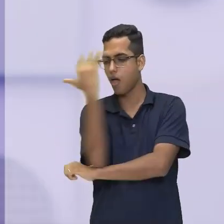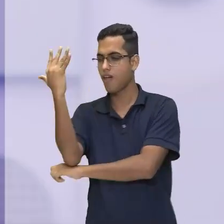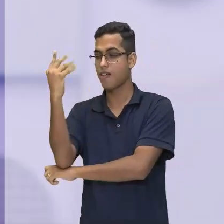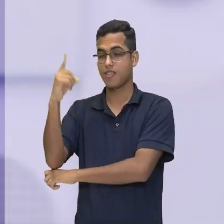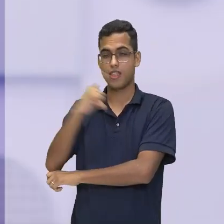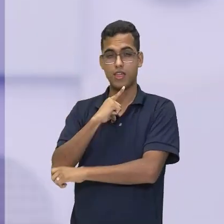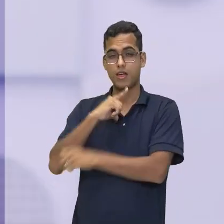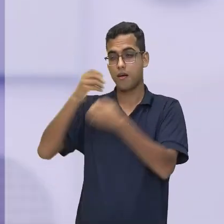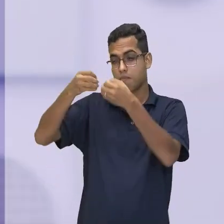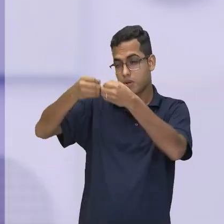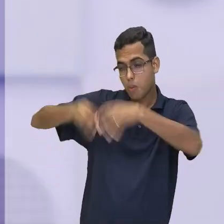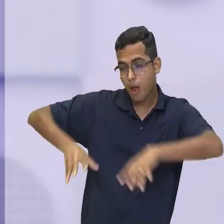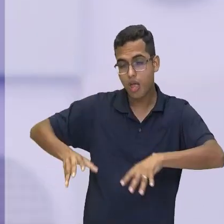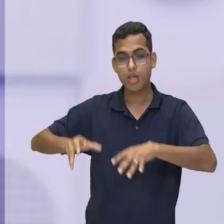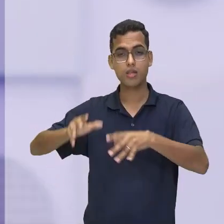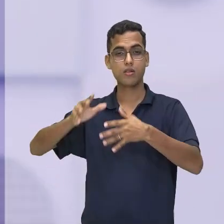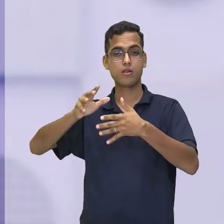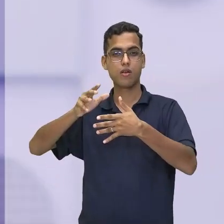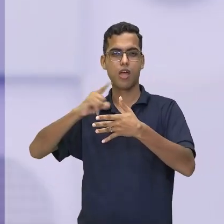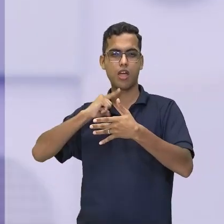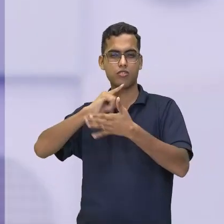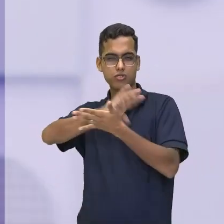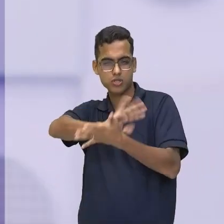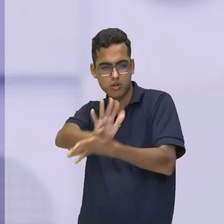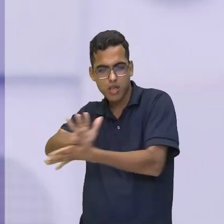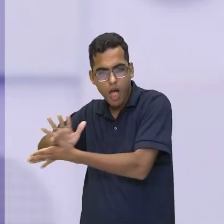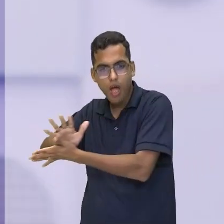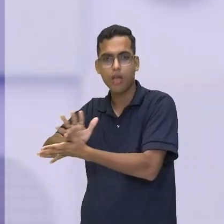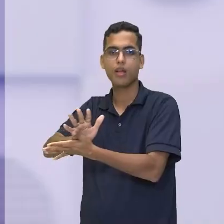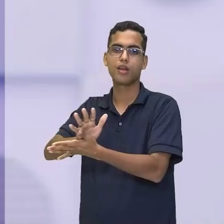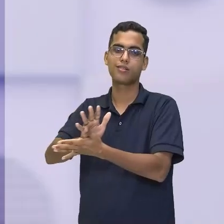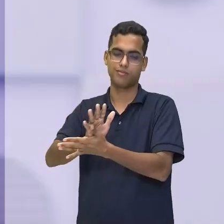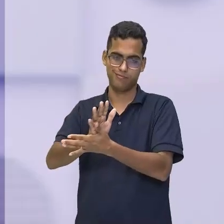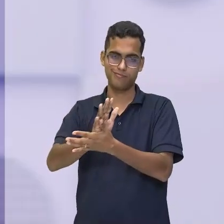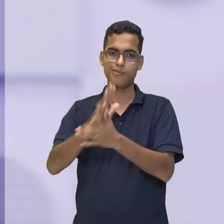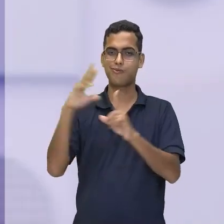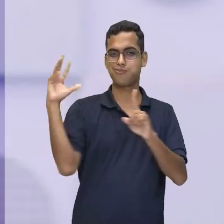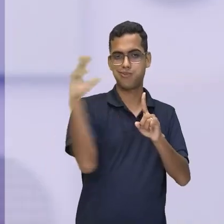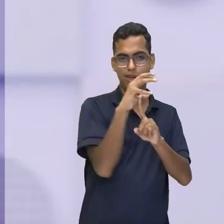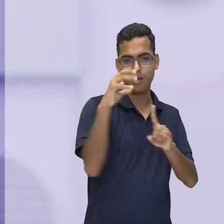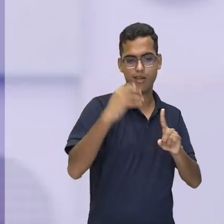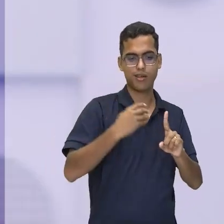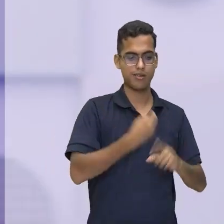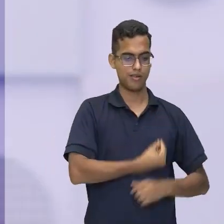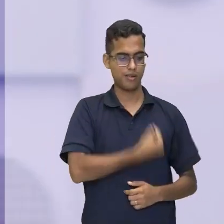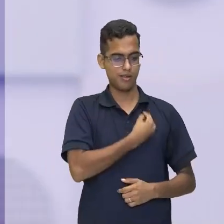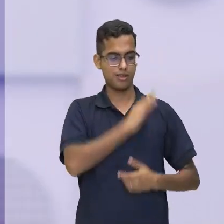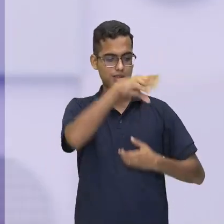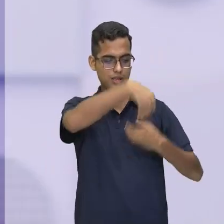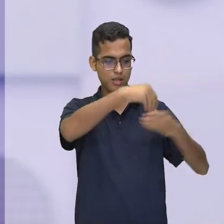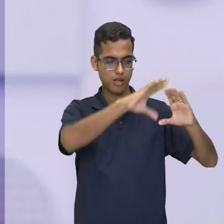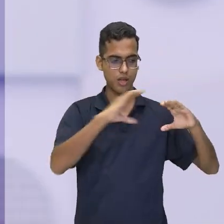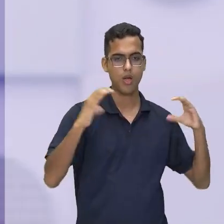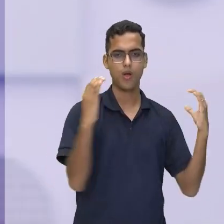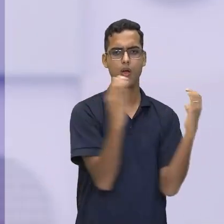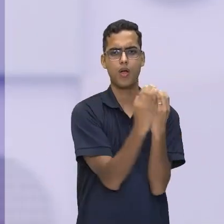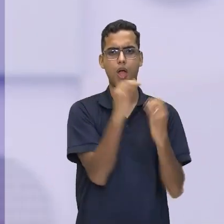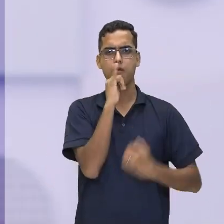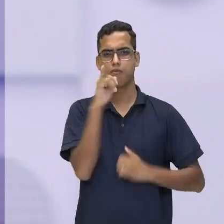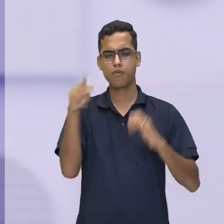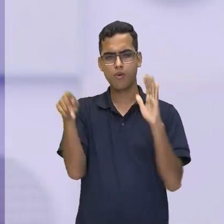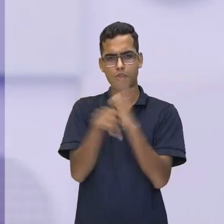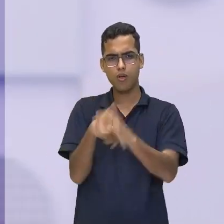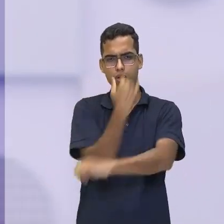aí também a vida da comunidade. Por exemplo, se os animais começam a